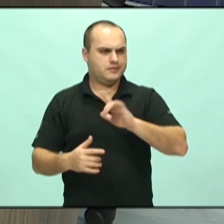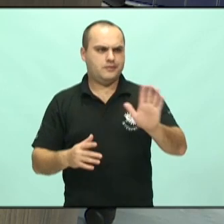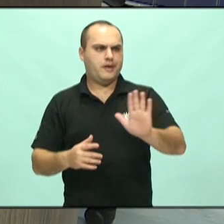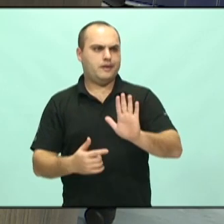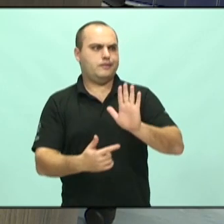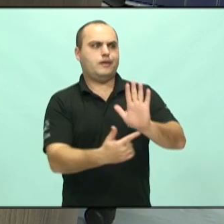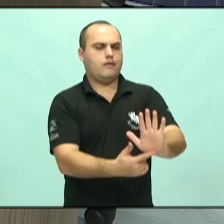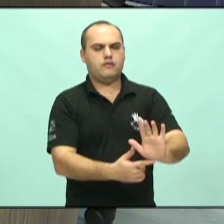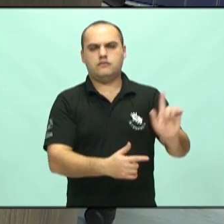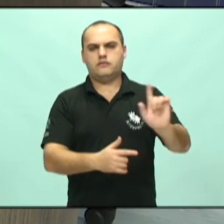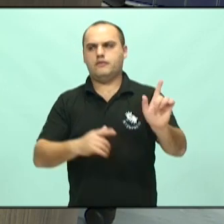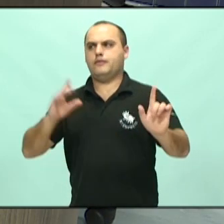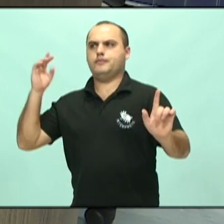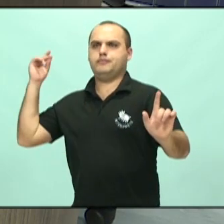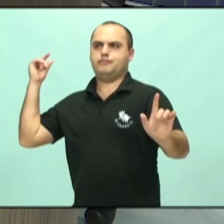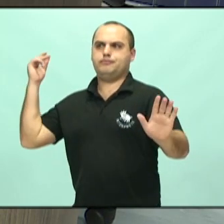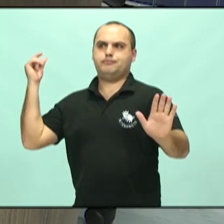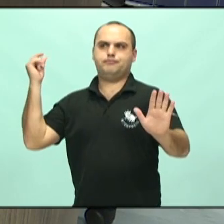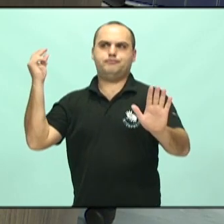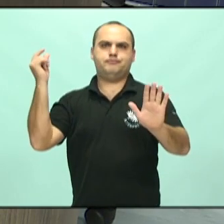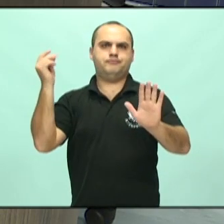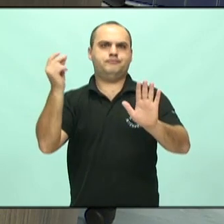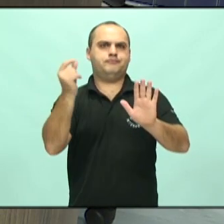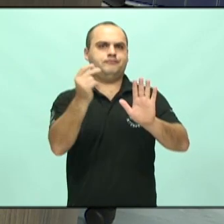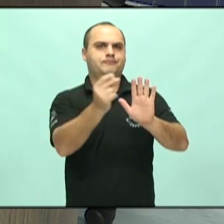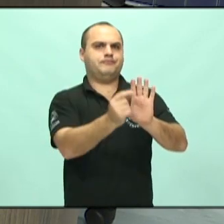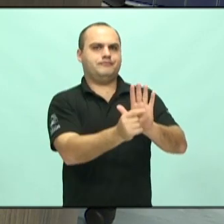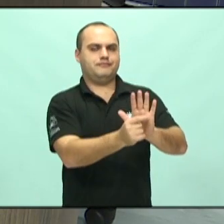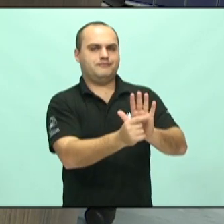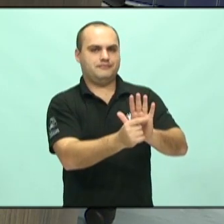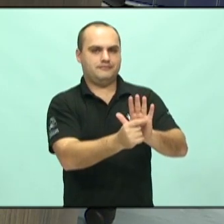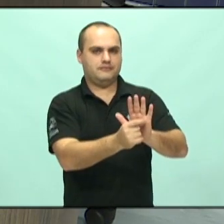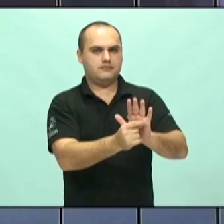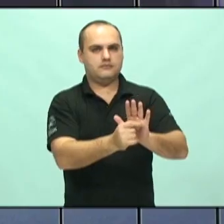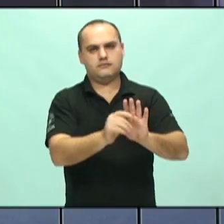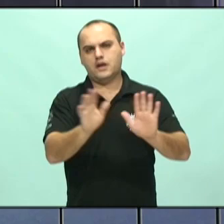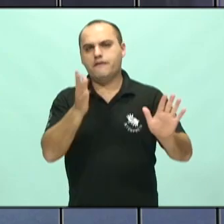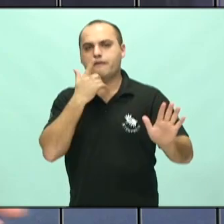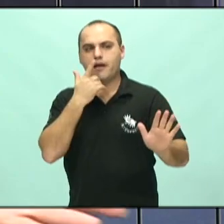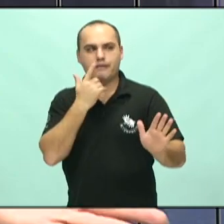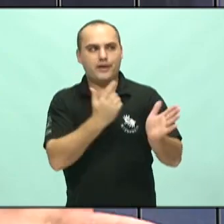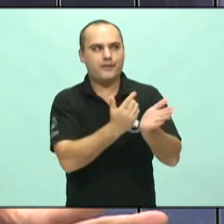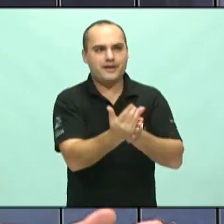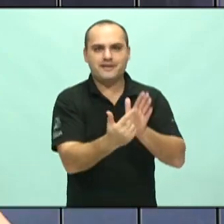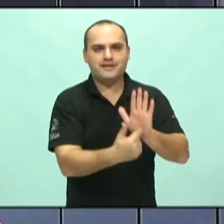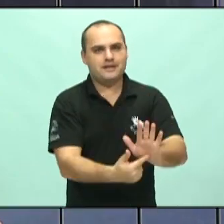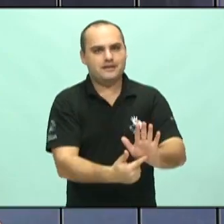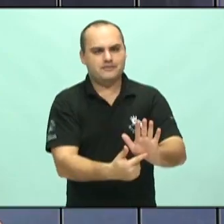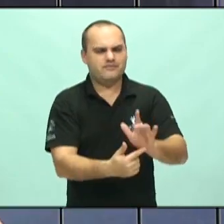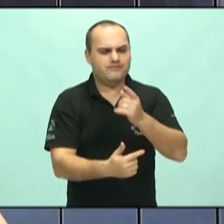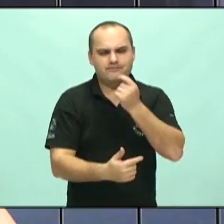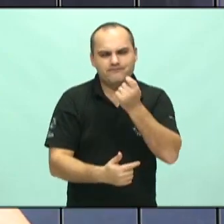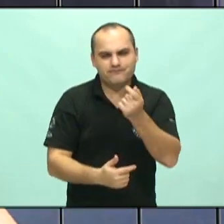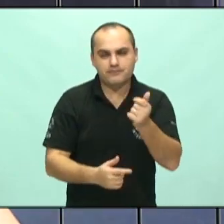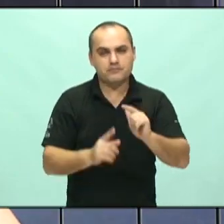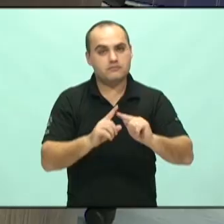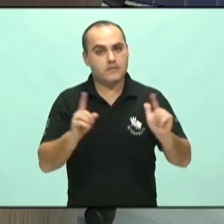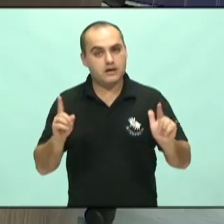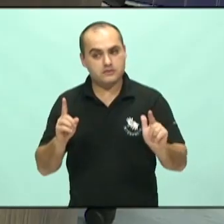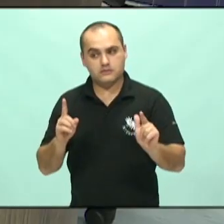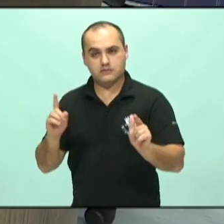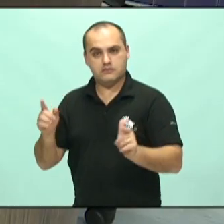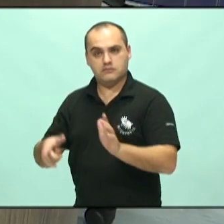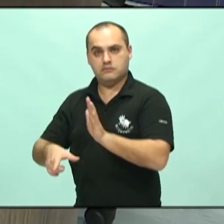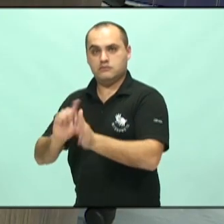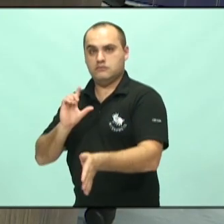né? Quando eu falo, estreia, parece pouco, né? Ali estrear. Mas, geralmente, as nossas